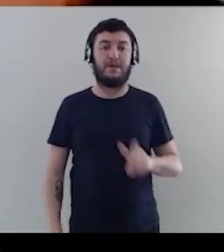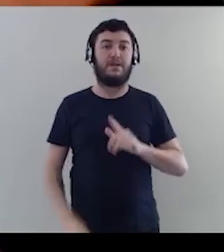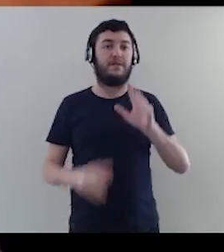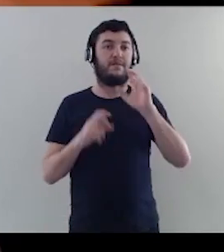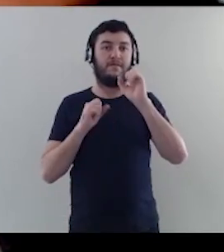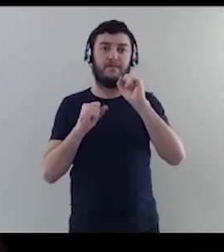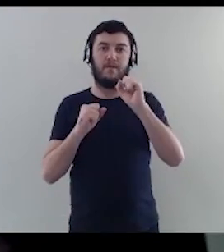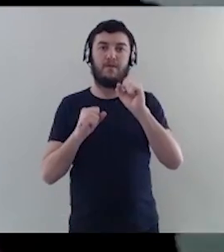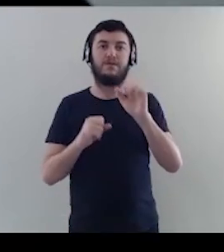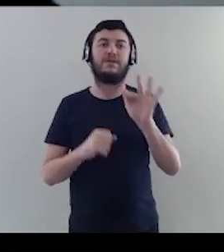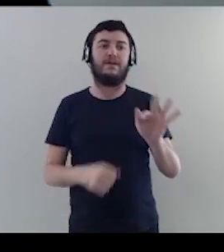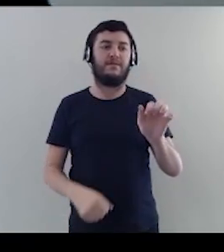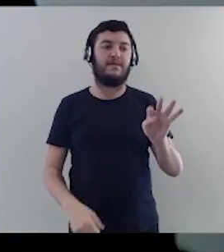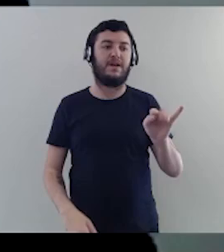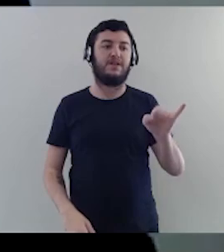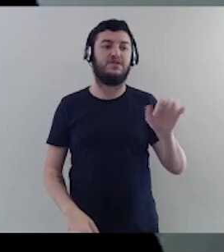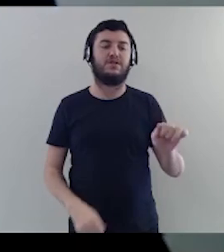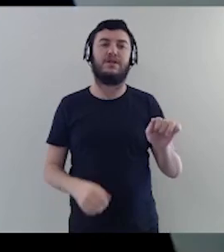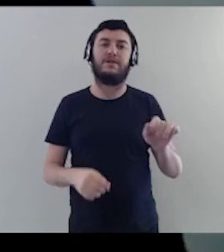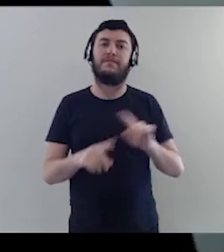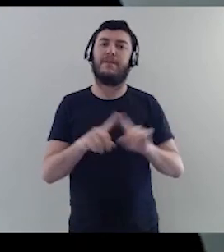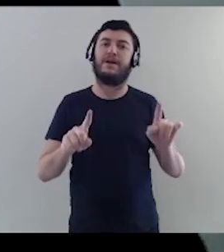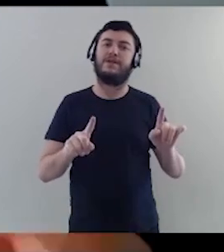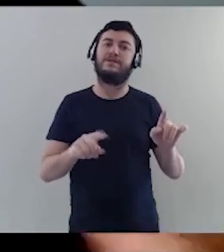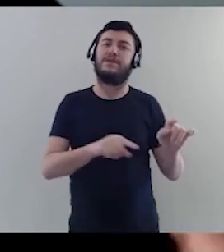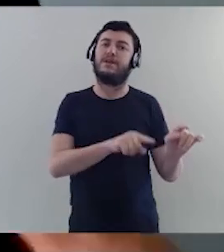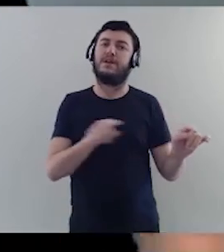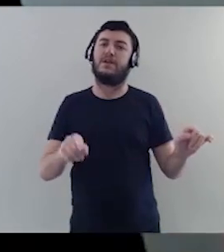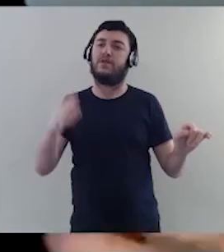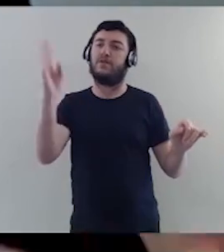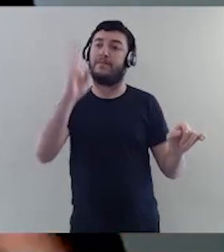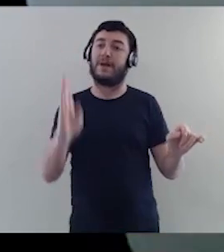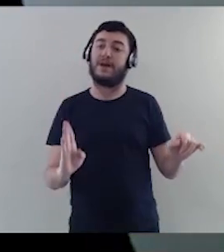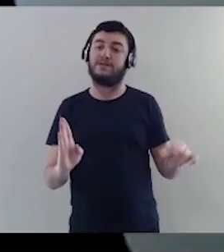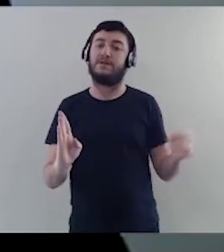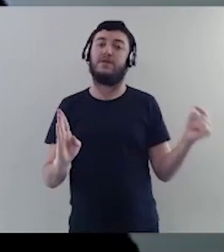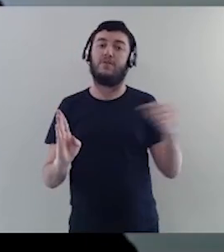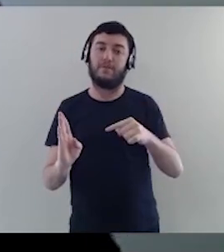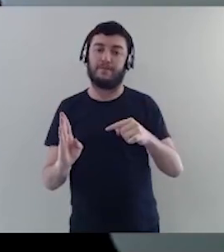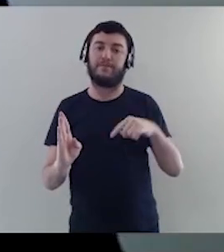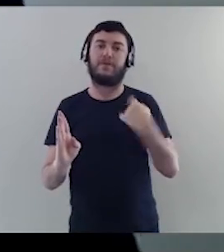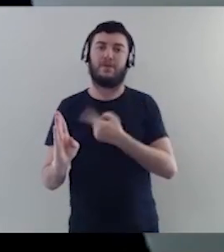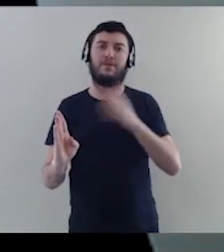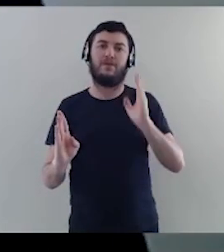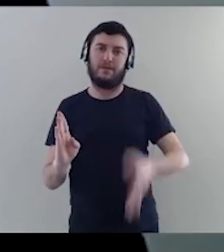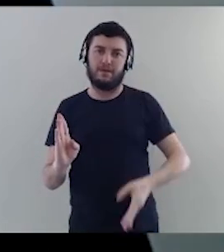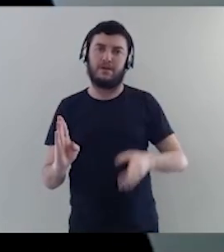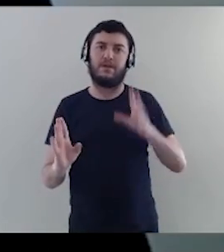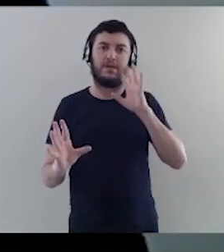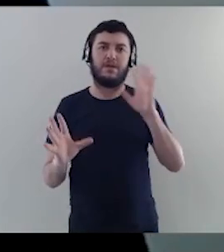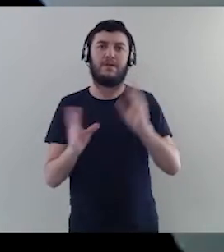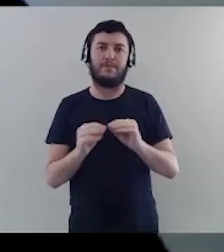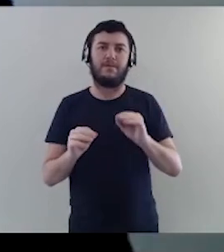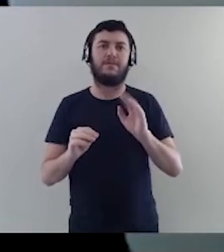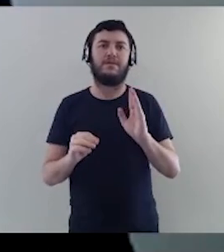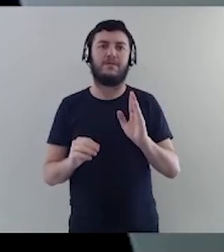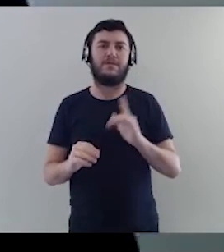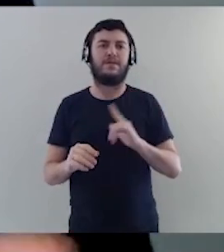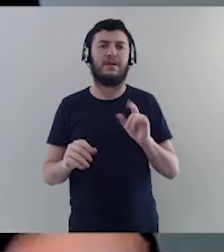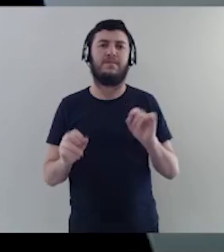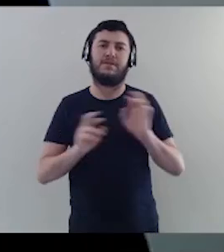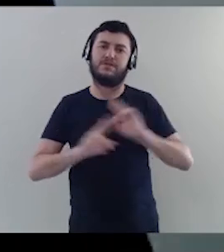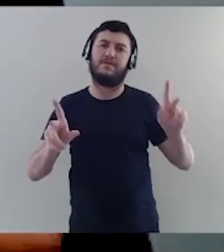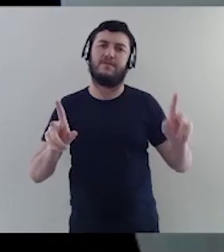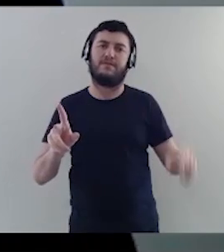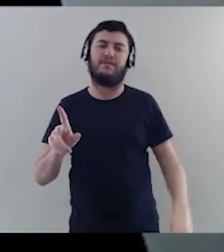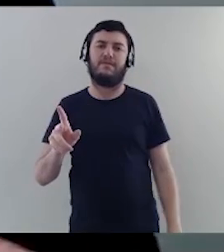positivação jurídica. Quanto ao Brasil, nós sabemos que a fiscalização concreta foi sempre influenciada, até certo